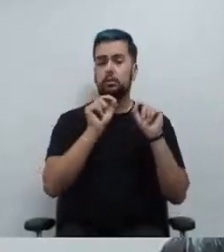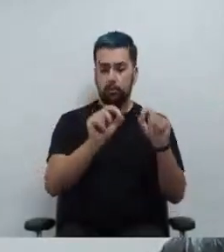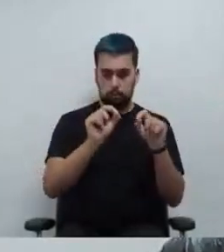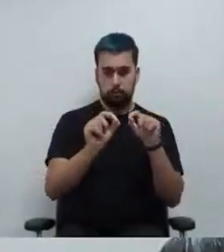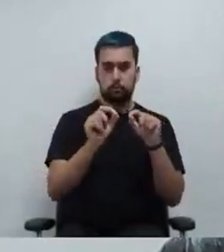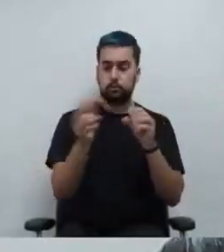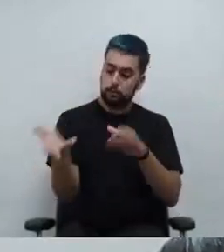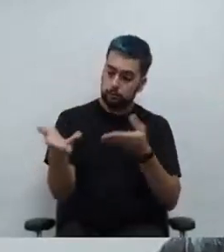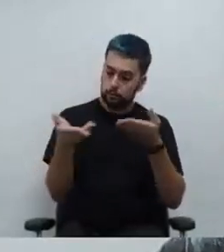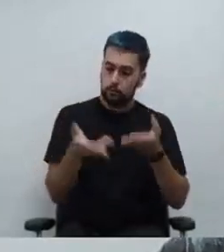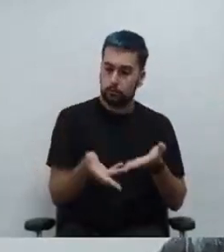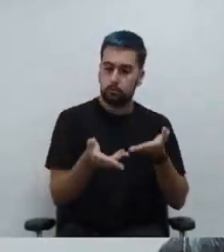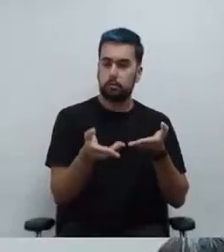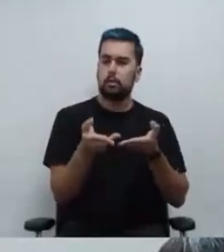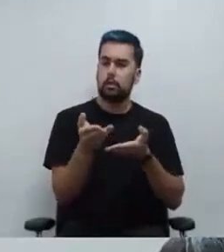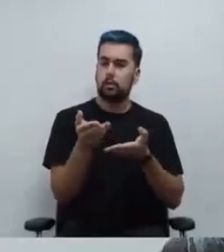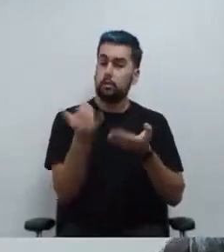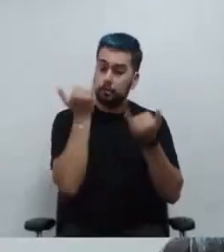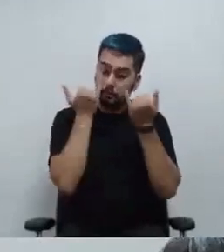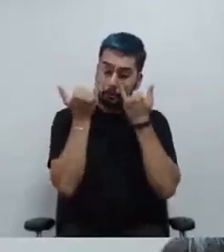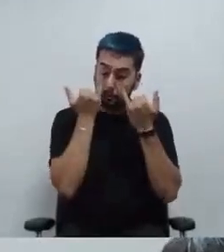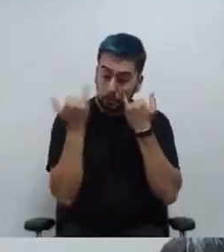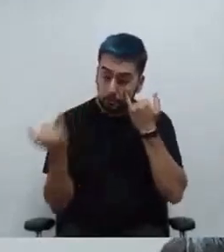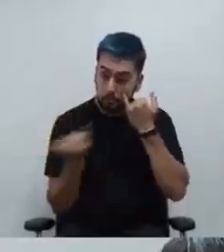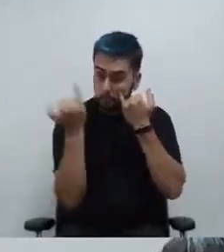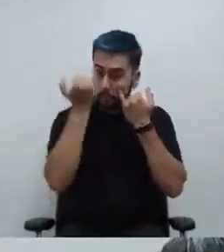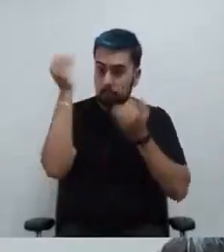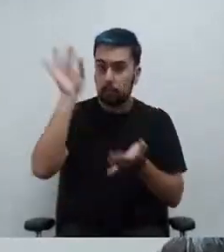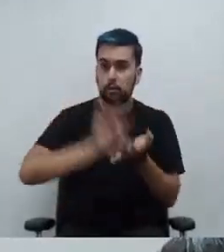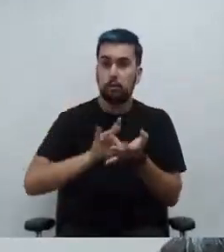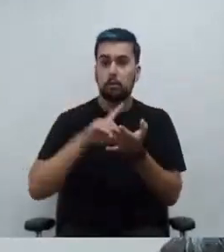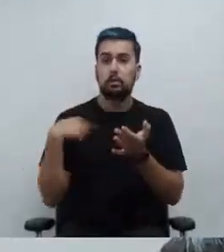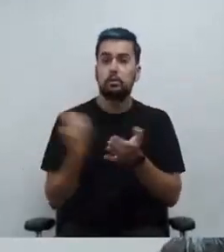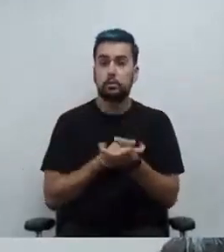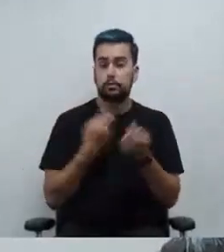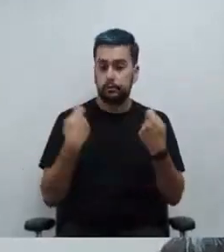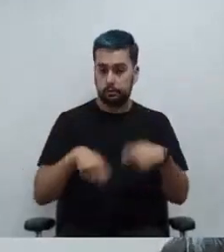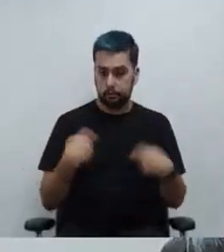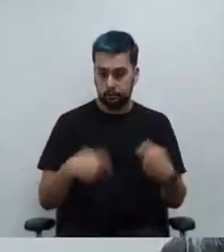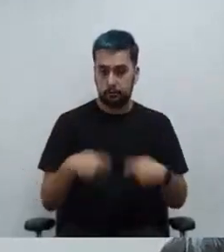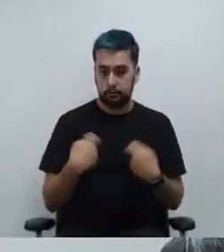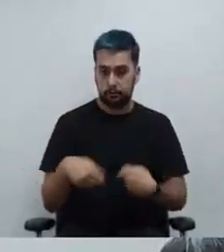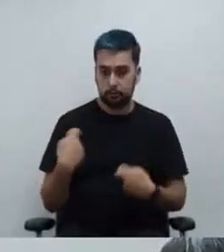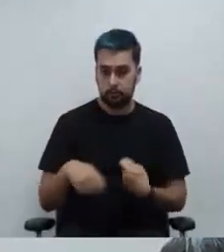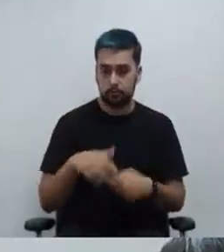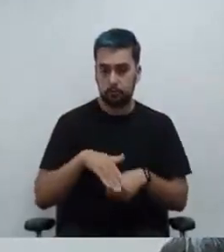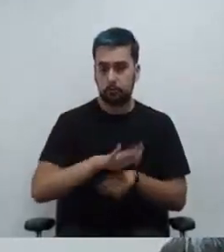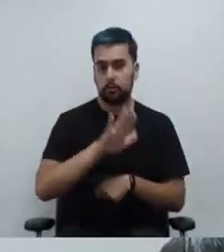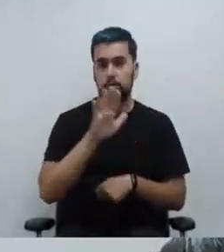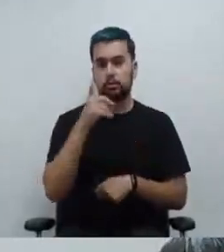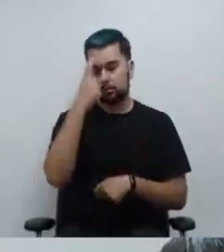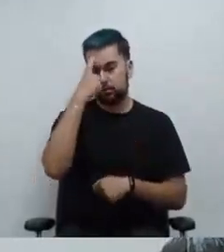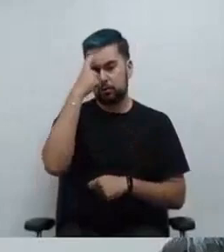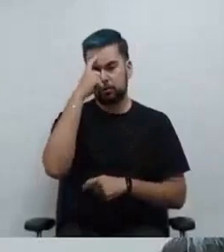isso nos traz um sinal de alerta de que nós, de fato, precisamos, mais do que